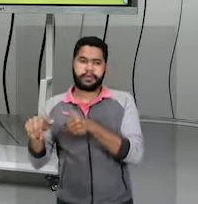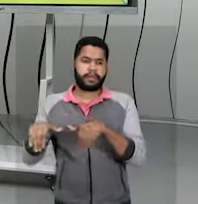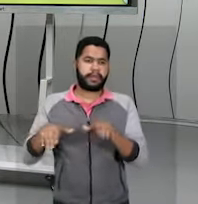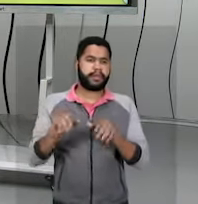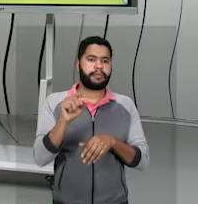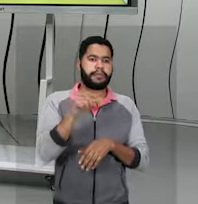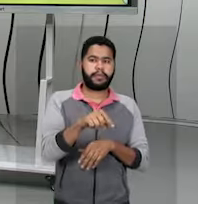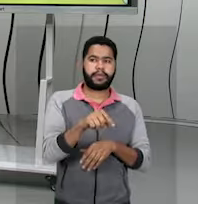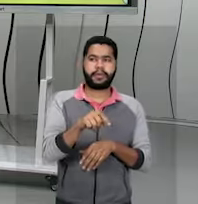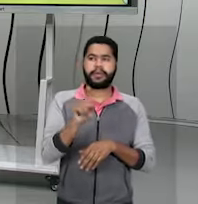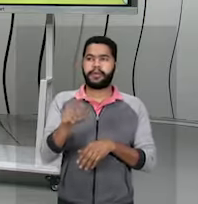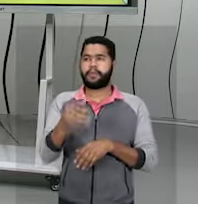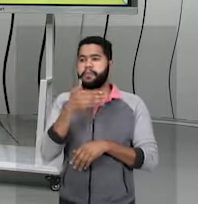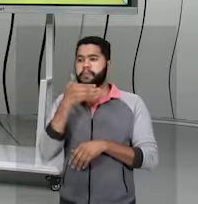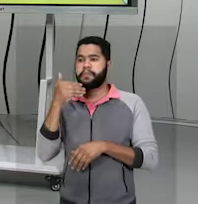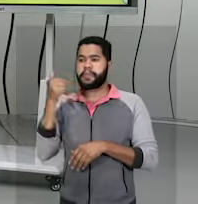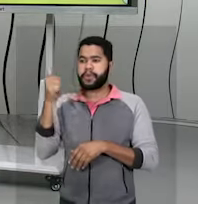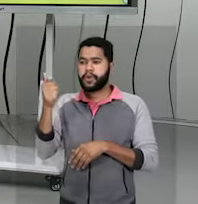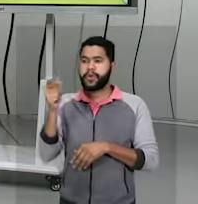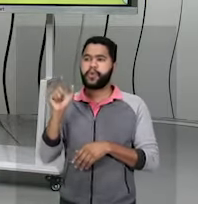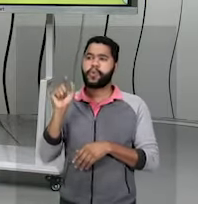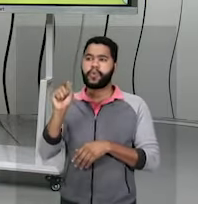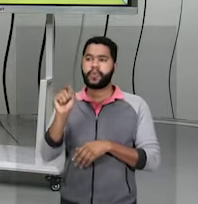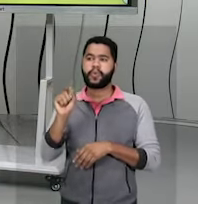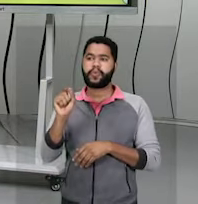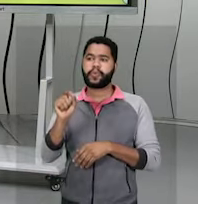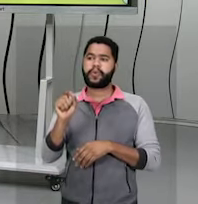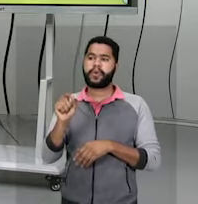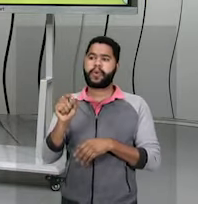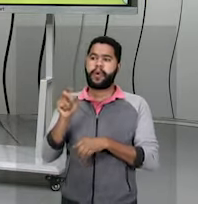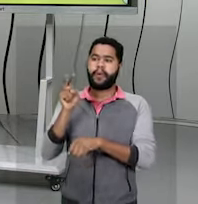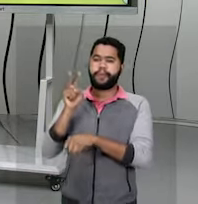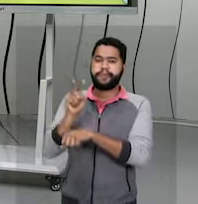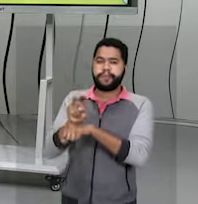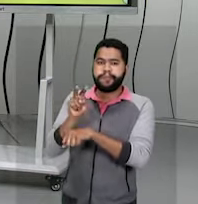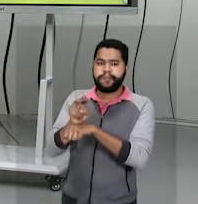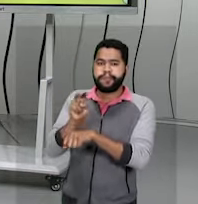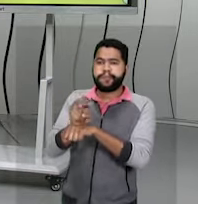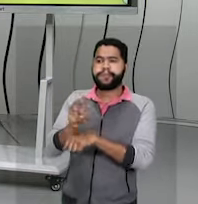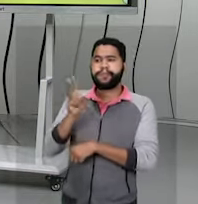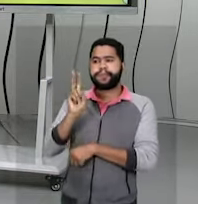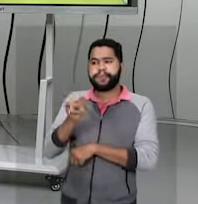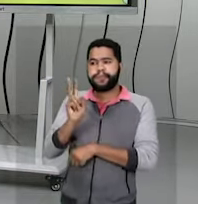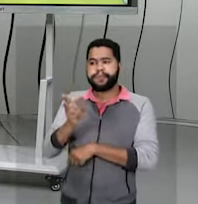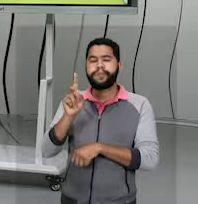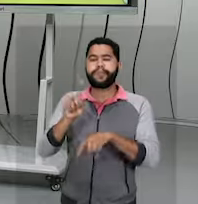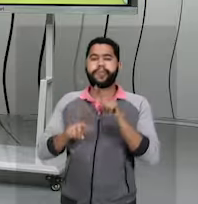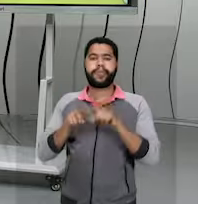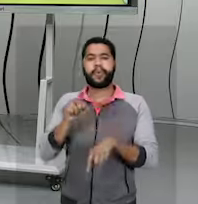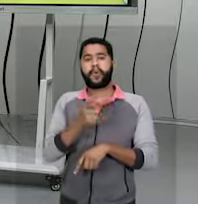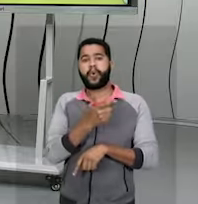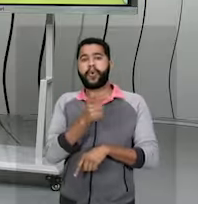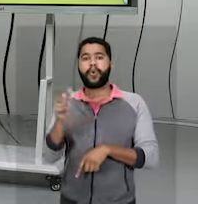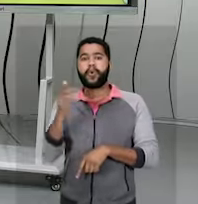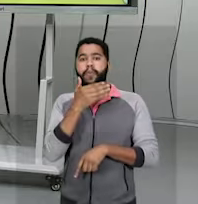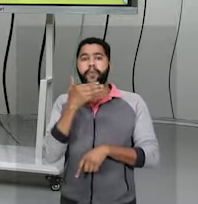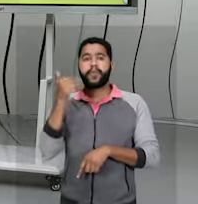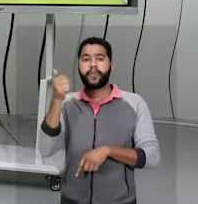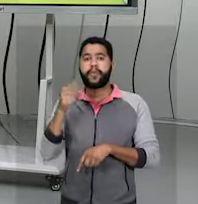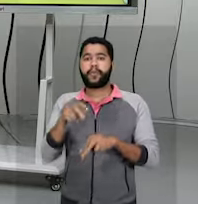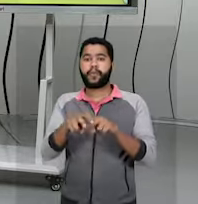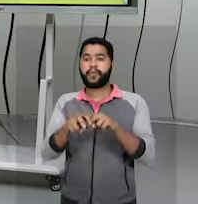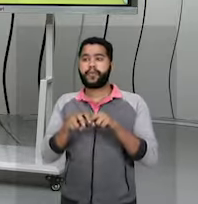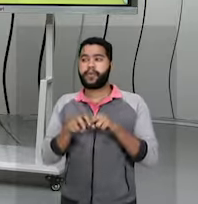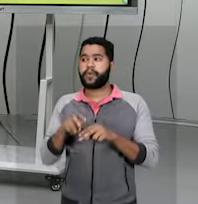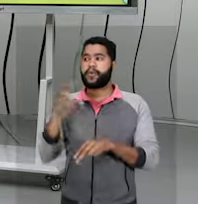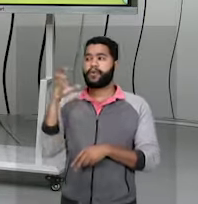alguns um vai ser melhor para conservação desses desses produtos o outro vai ser melhor por causa